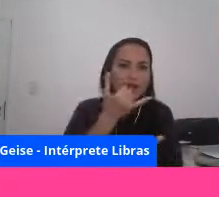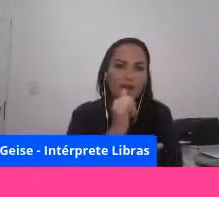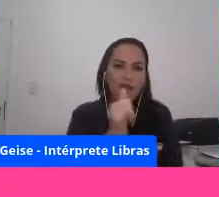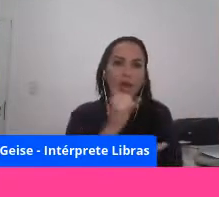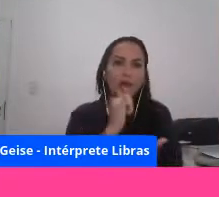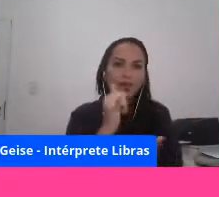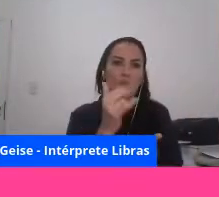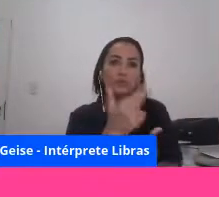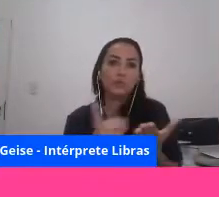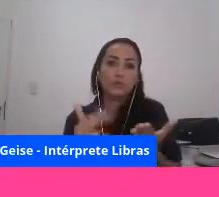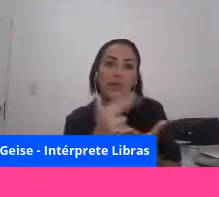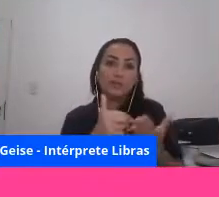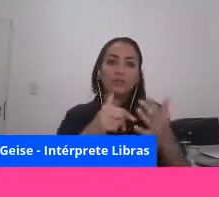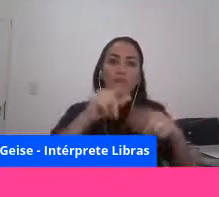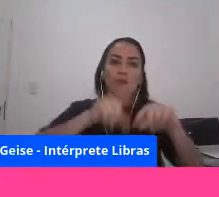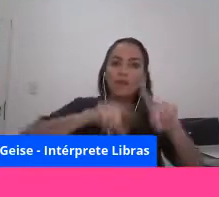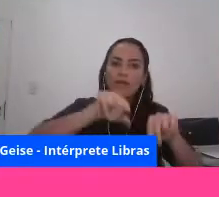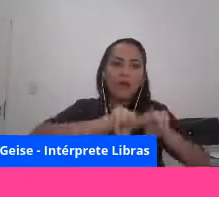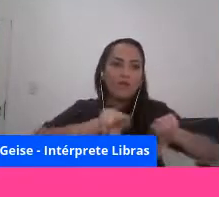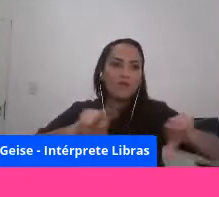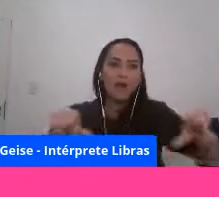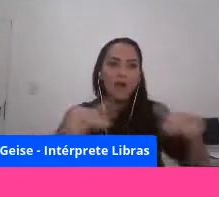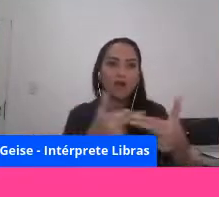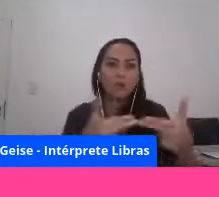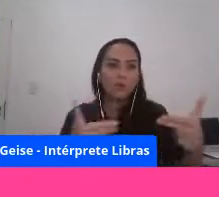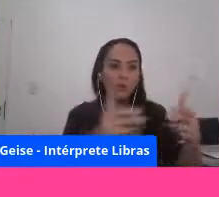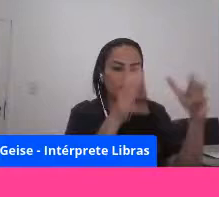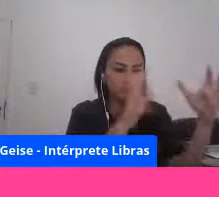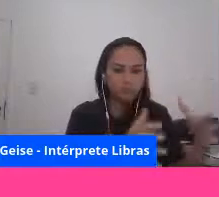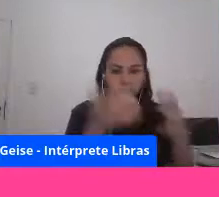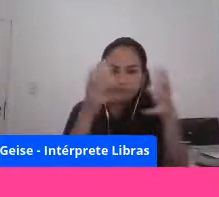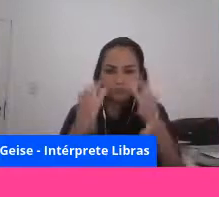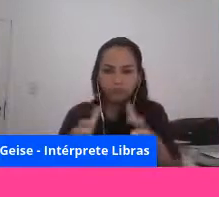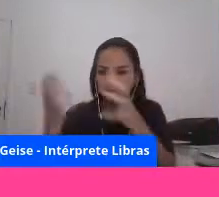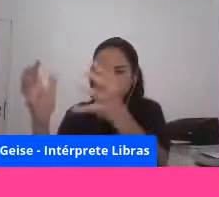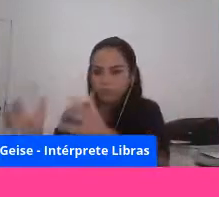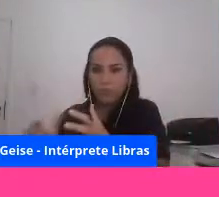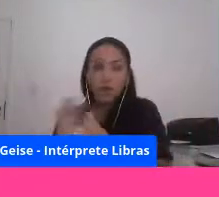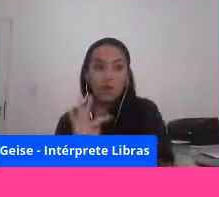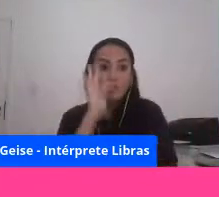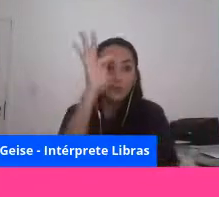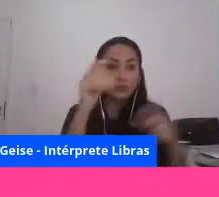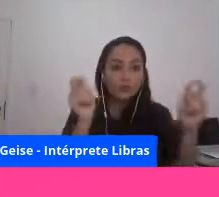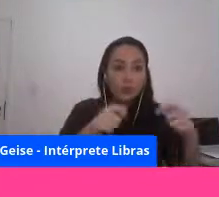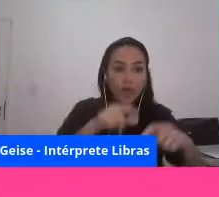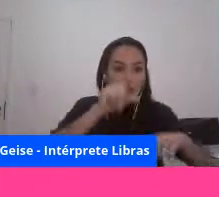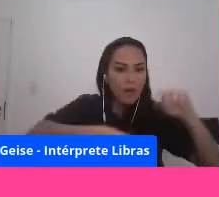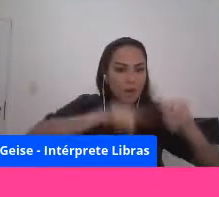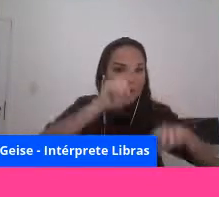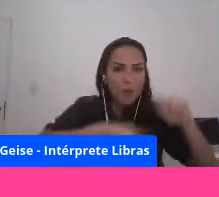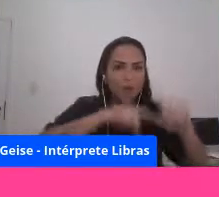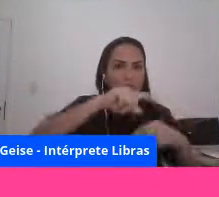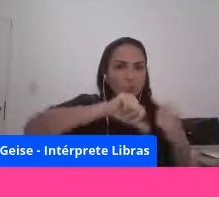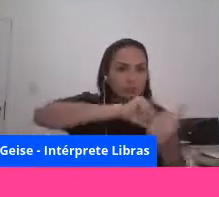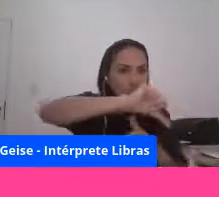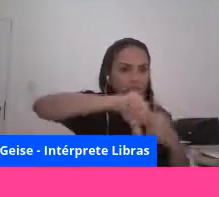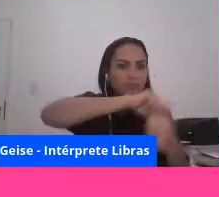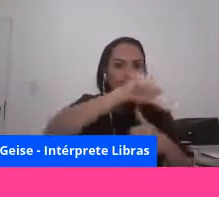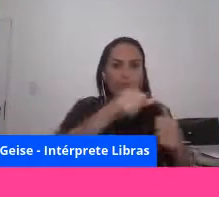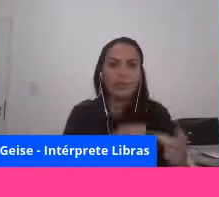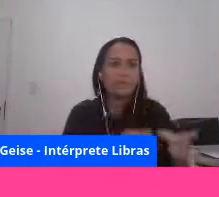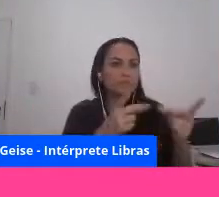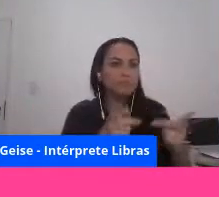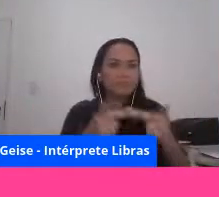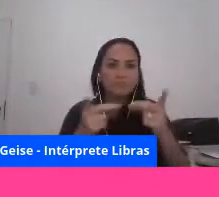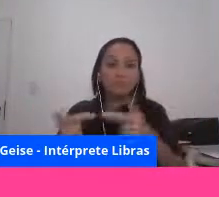desenhar protótipos que possam ajudar e futuramente ser produto. Então, eu estou meio que inserido